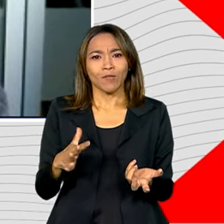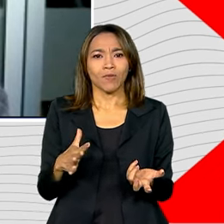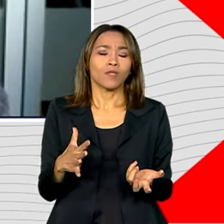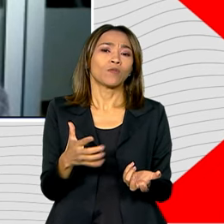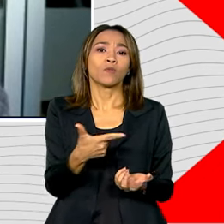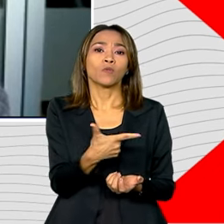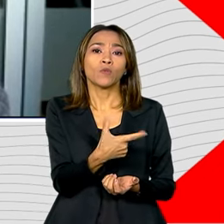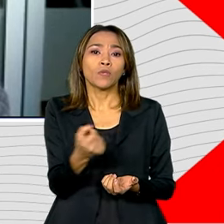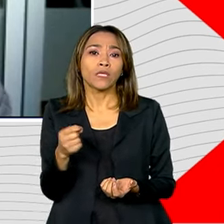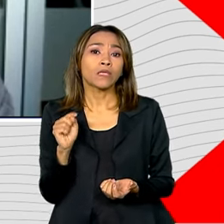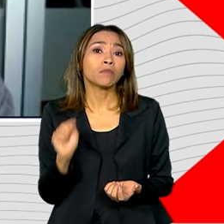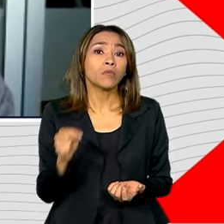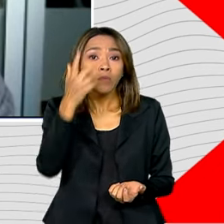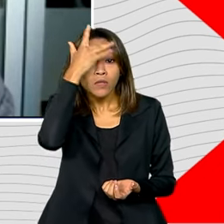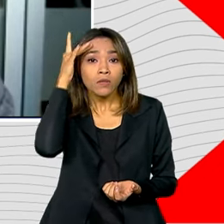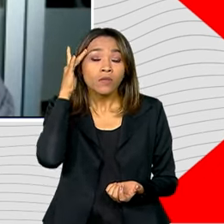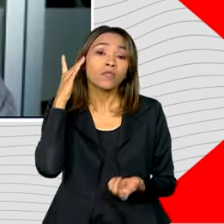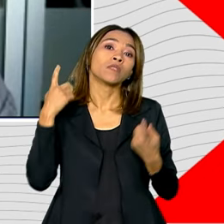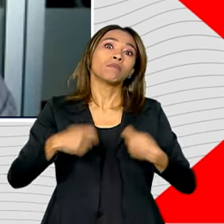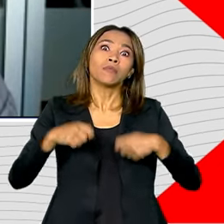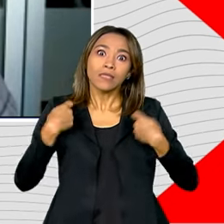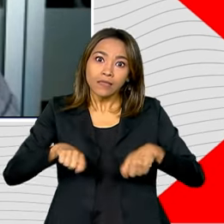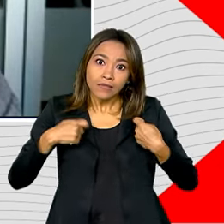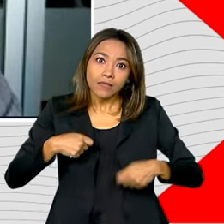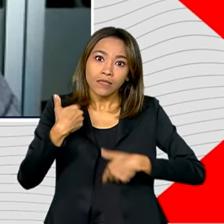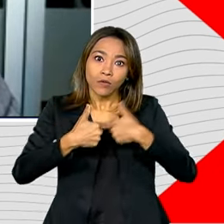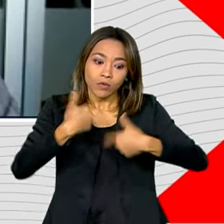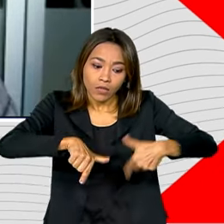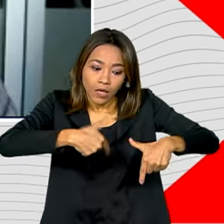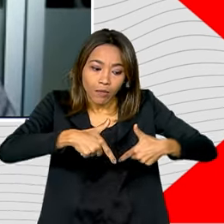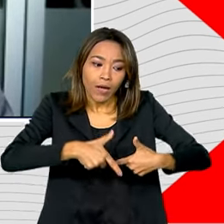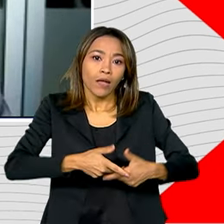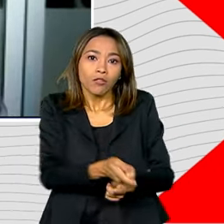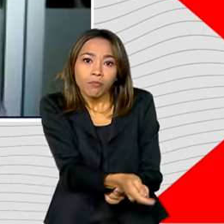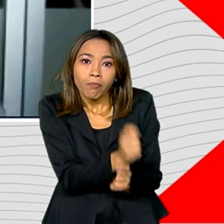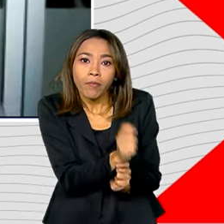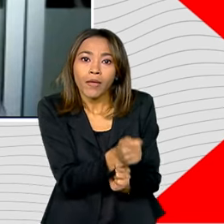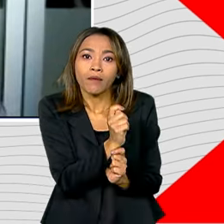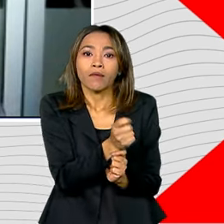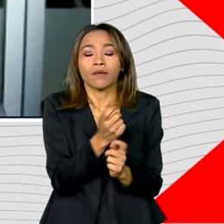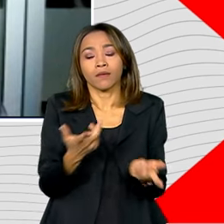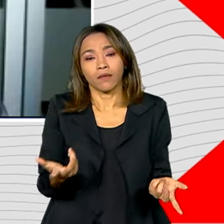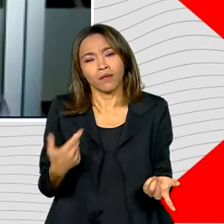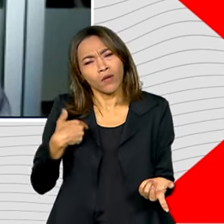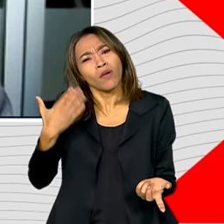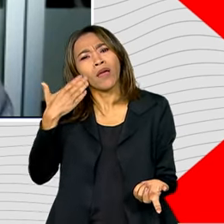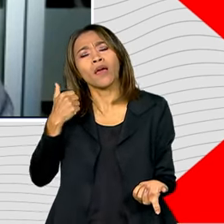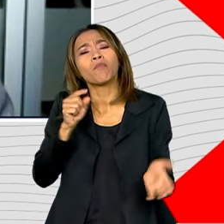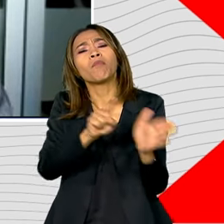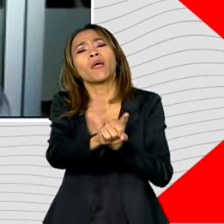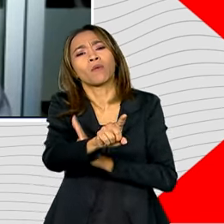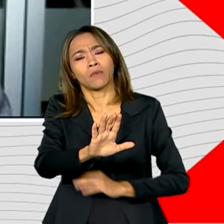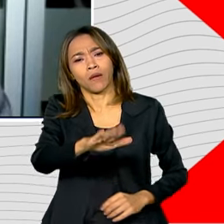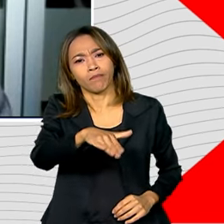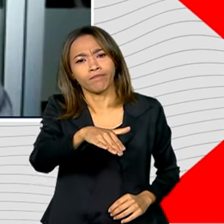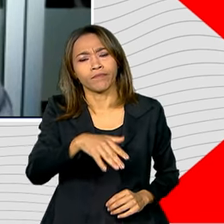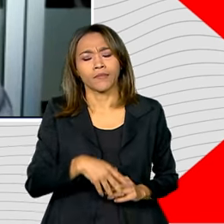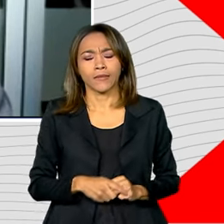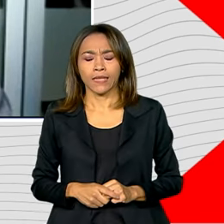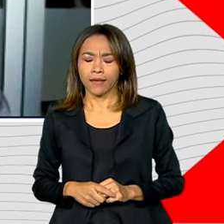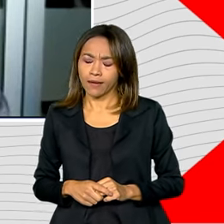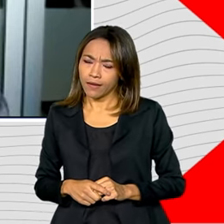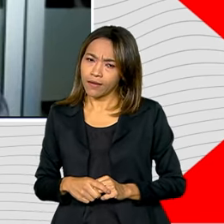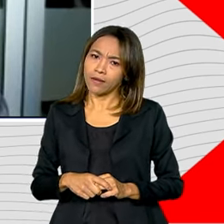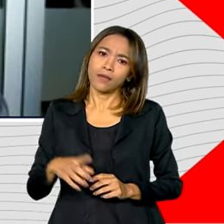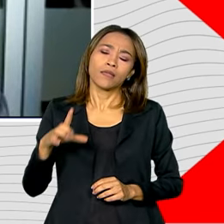pessoas que dependem da atividade pesqueira, né, nessa região. E eu queria saber o seguinte... claro que a gente tem ali mais